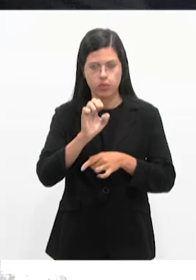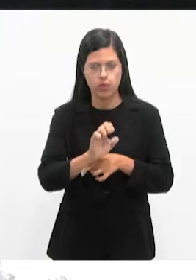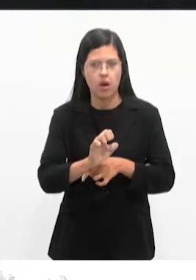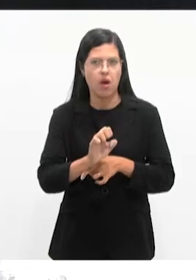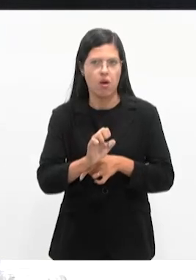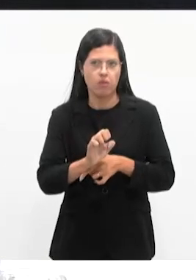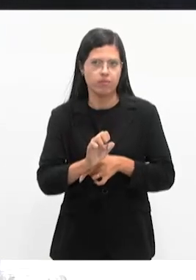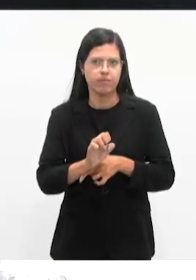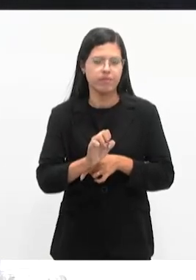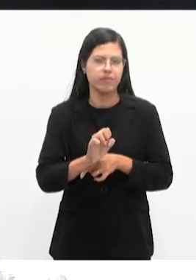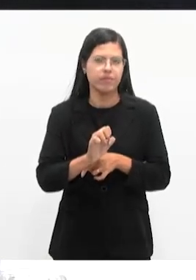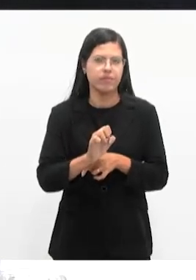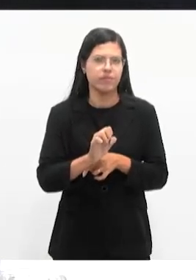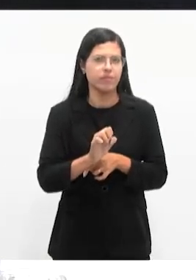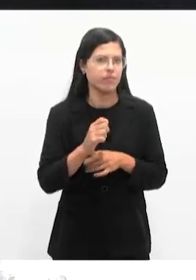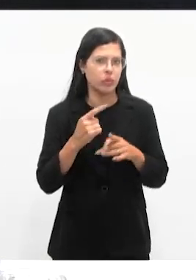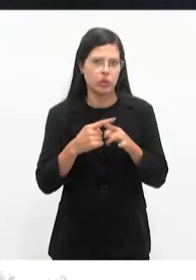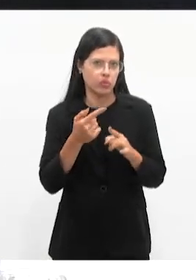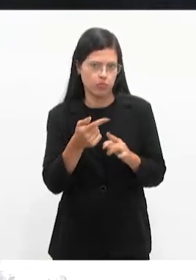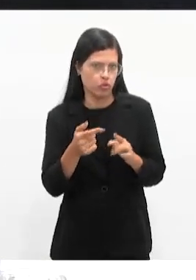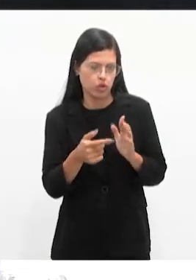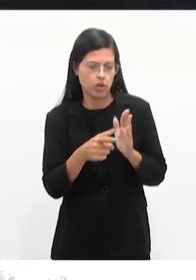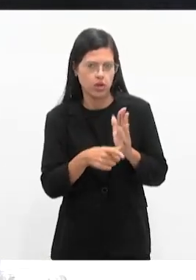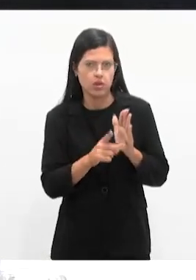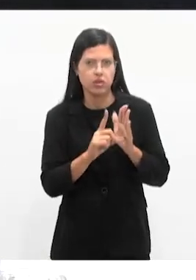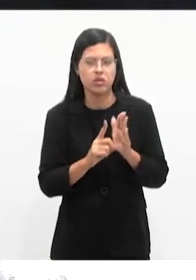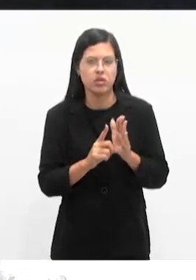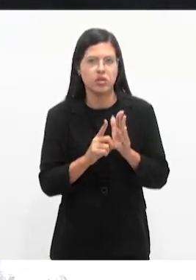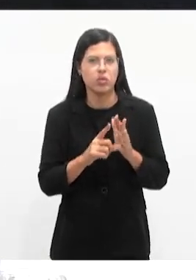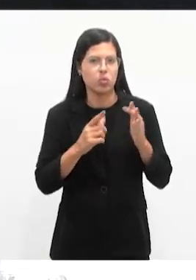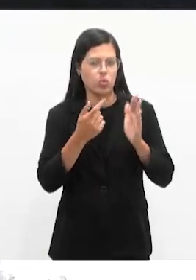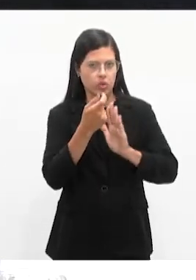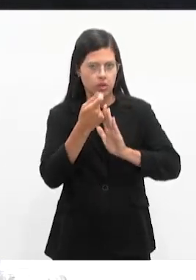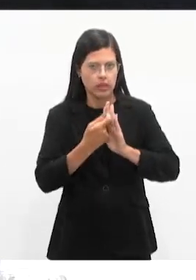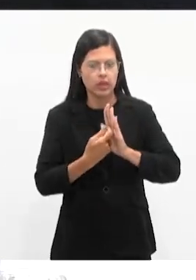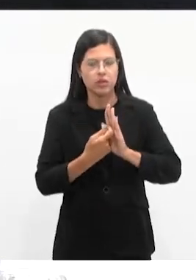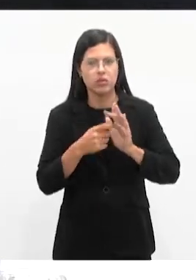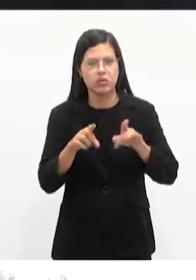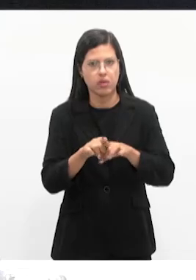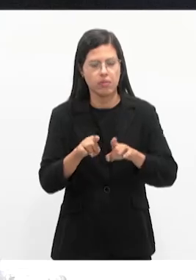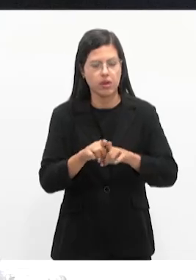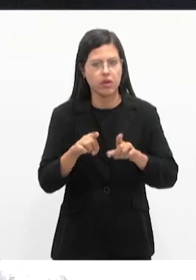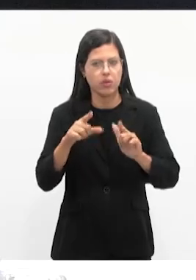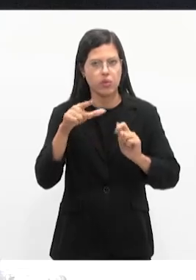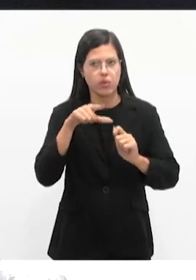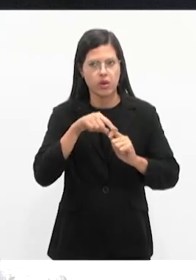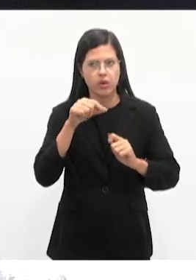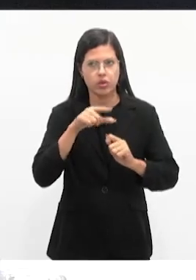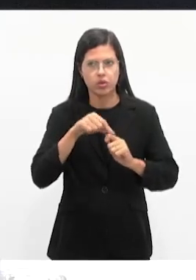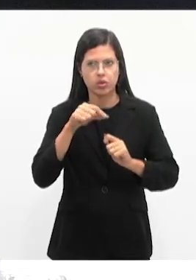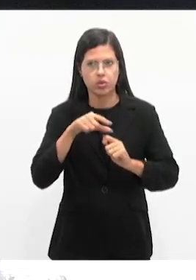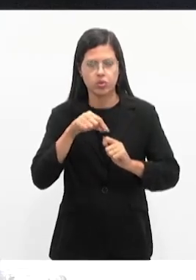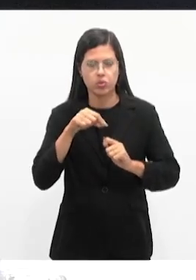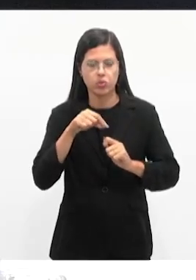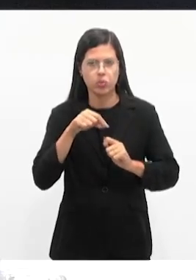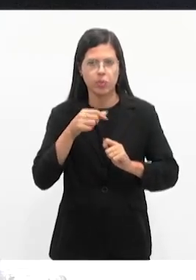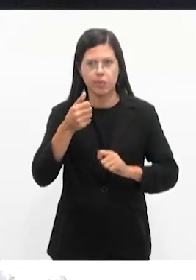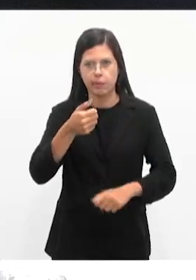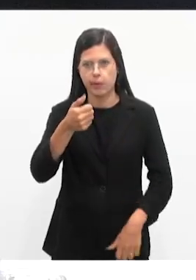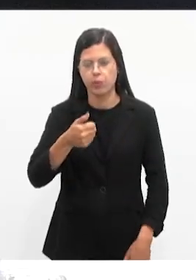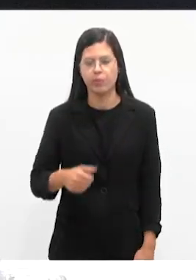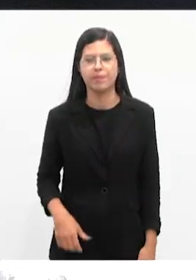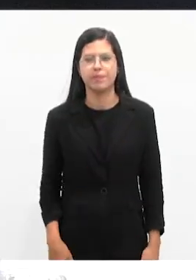escrito. Isso tanto na emenda quanto no artigo